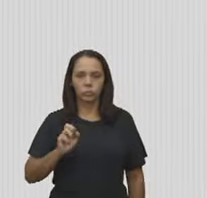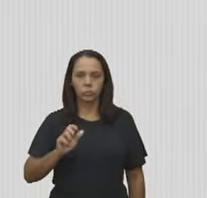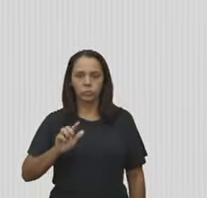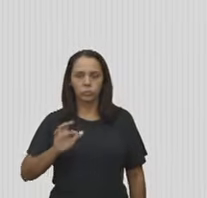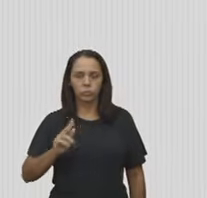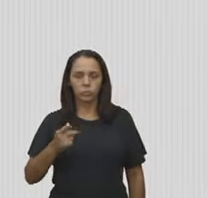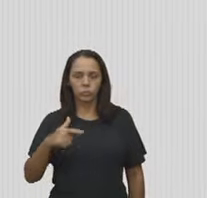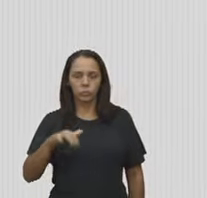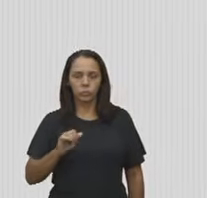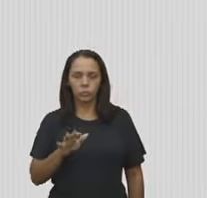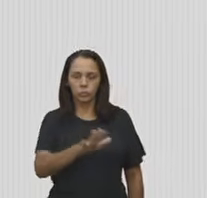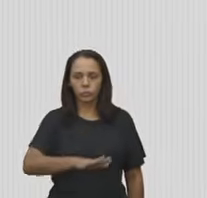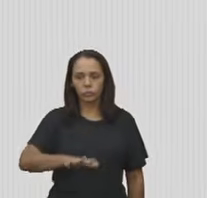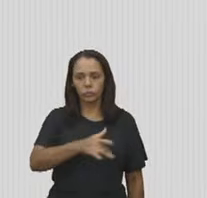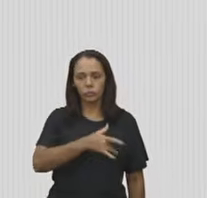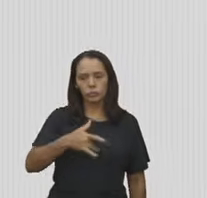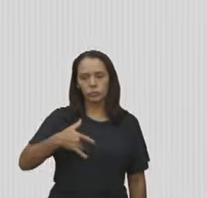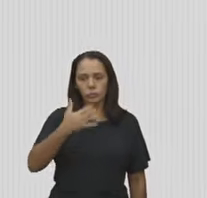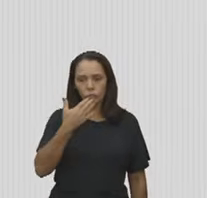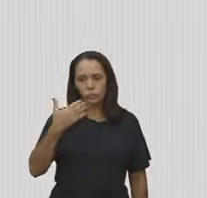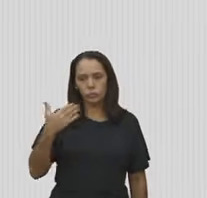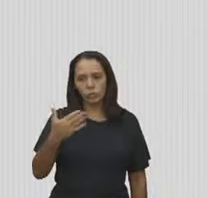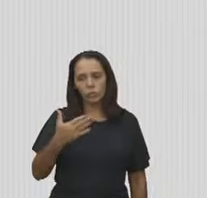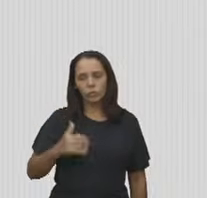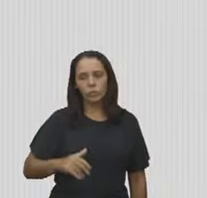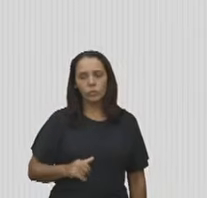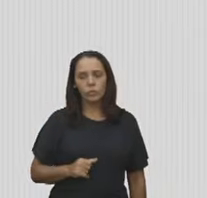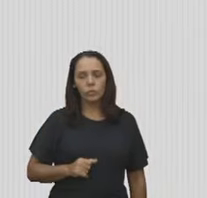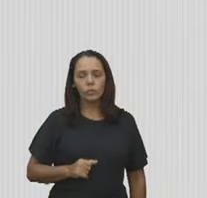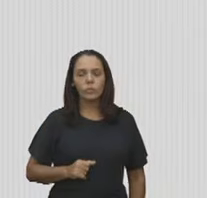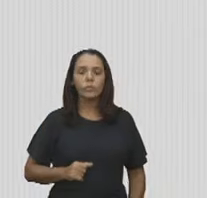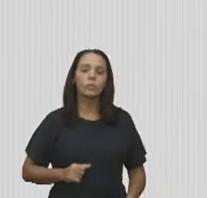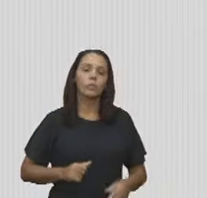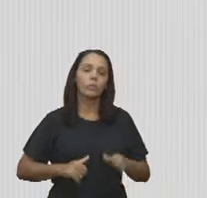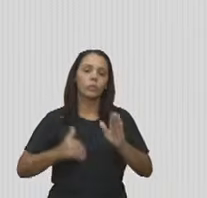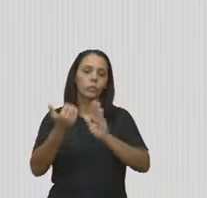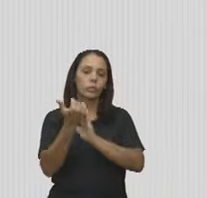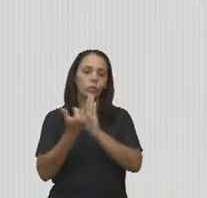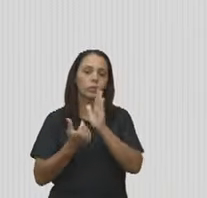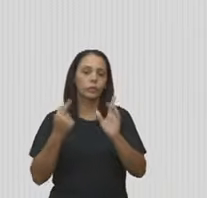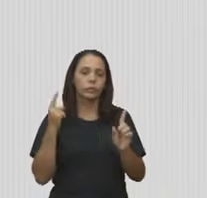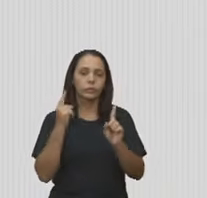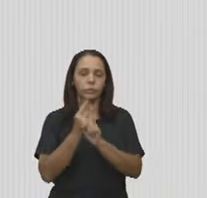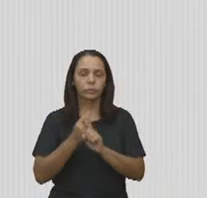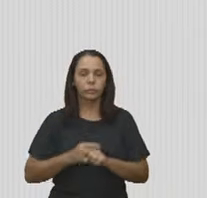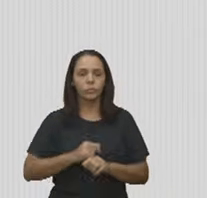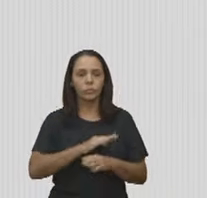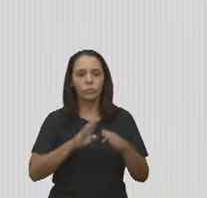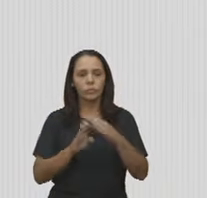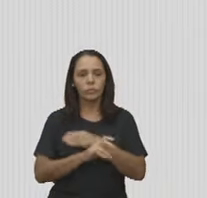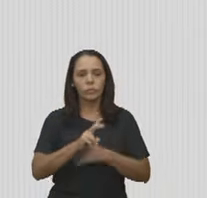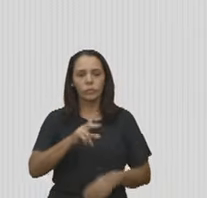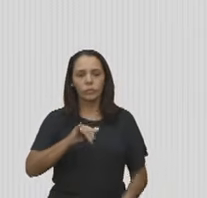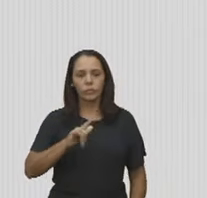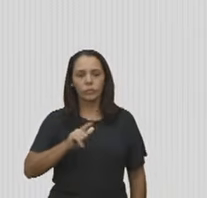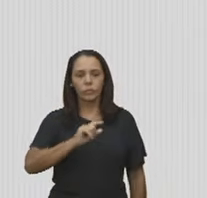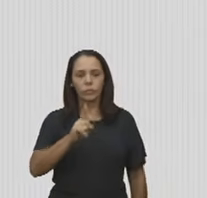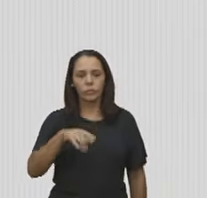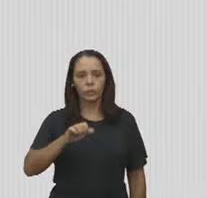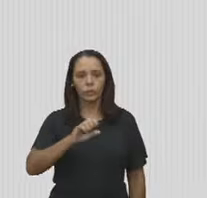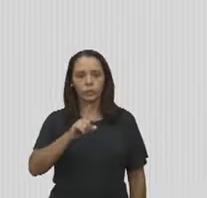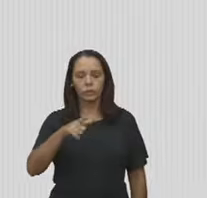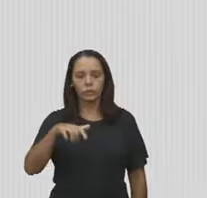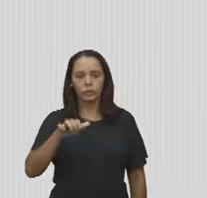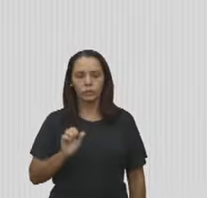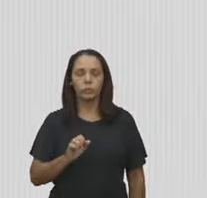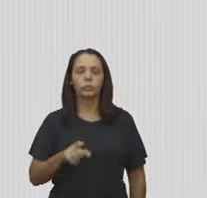saúde, nós fizemos solicitações para revisão de critério de atendimento do agendamento na UBS do Vila Zezé. Bandeira Branca 2, a gente